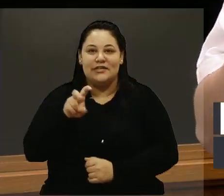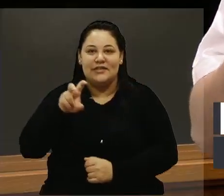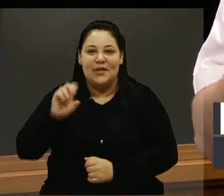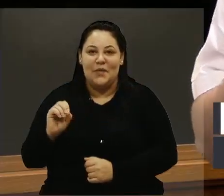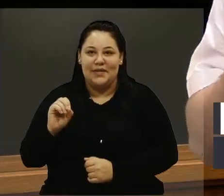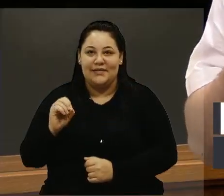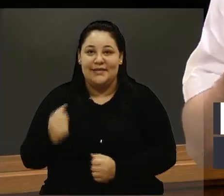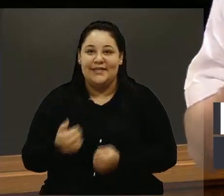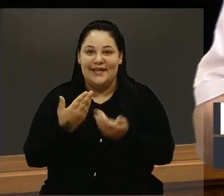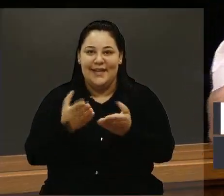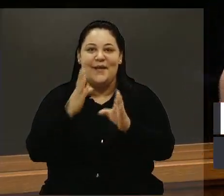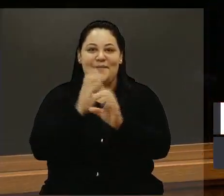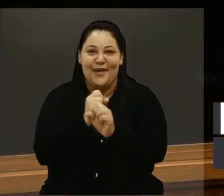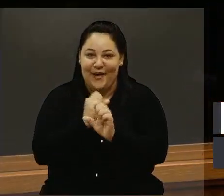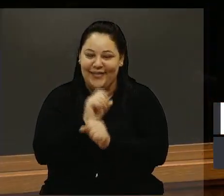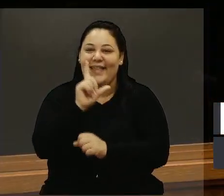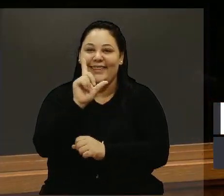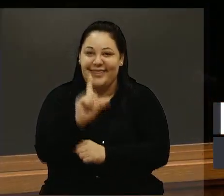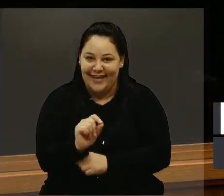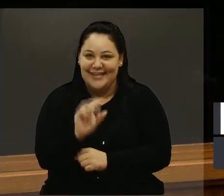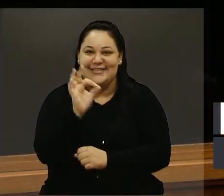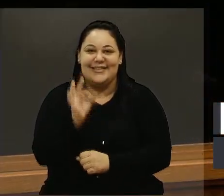uma nota 10, com certeza.